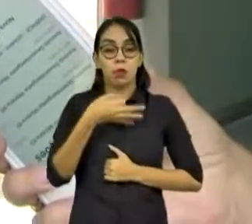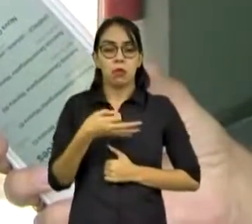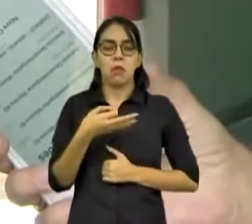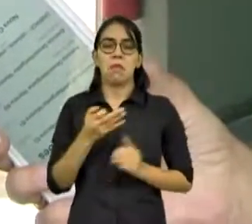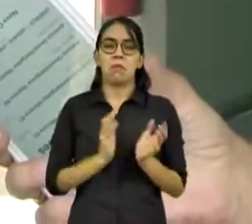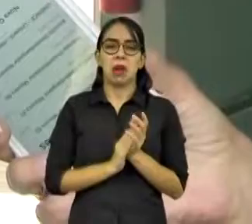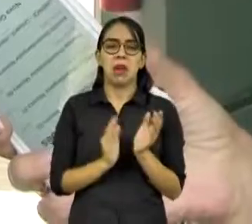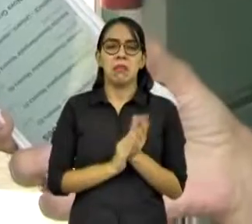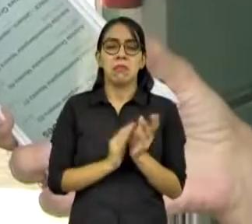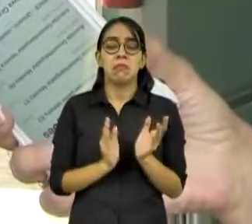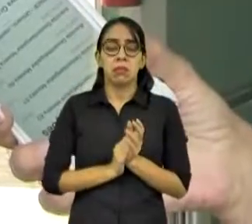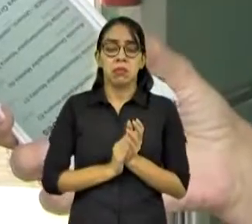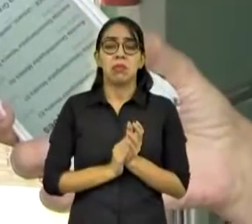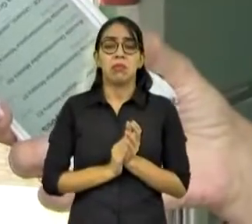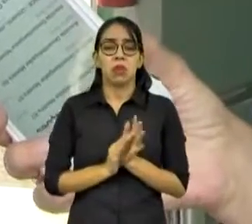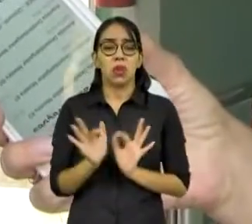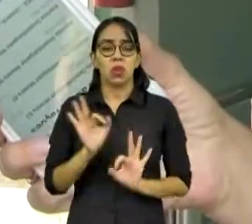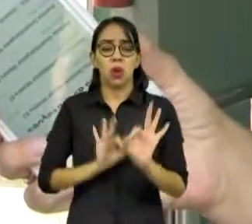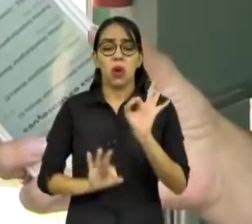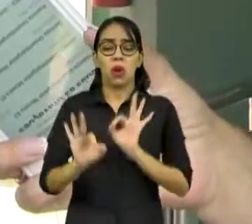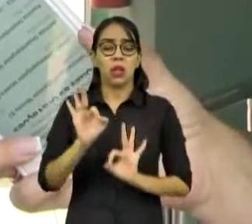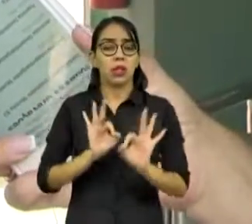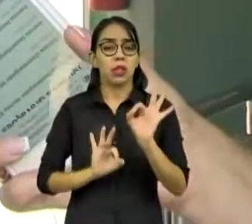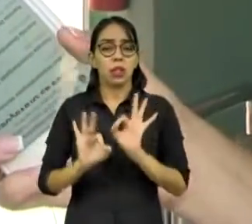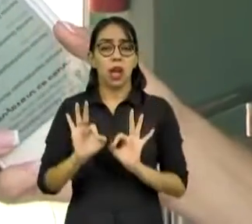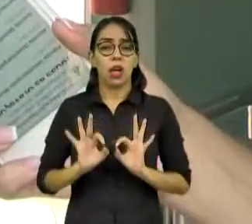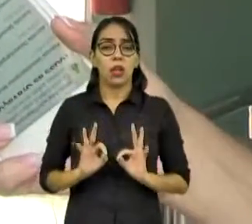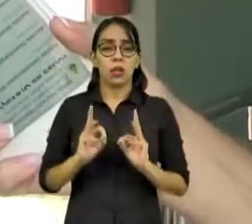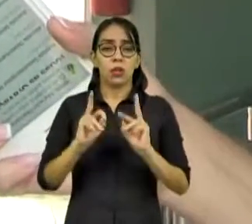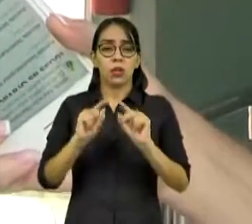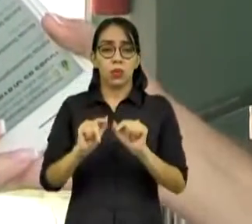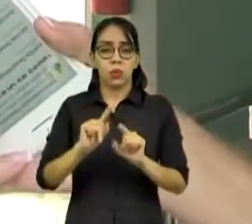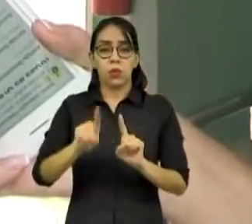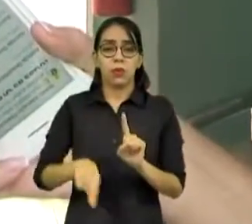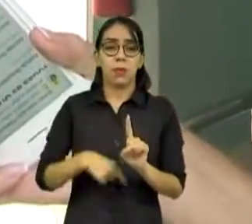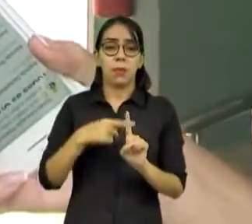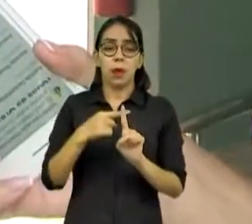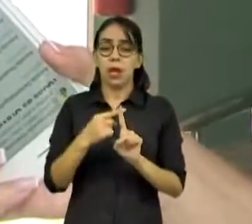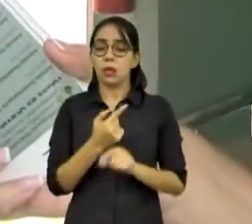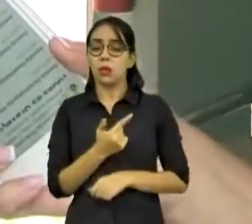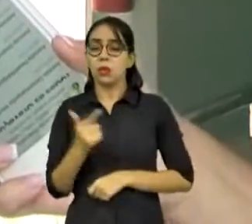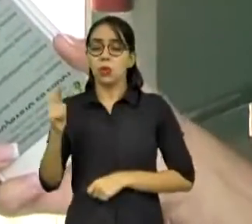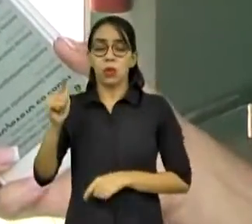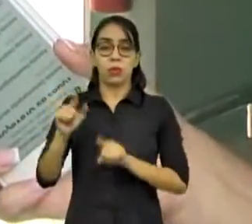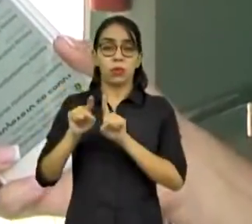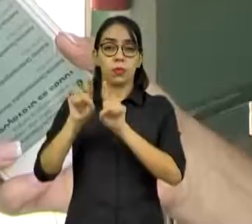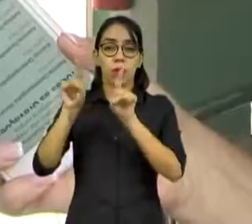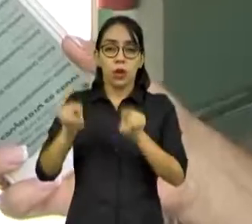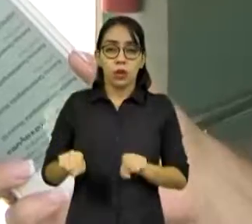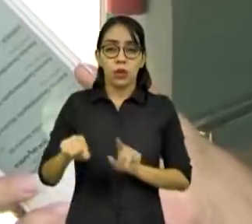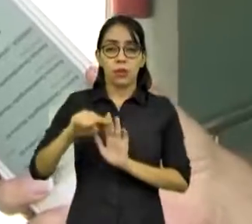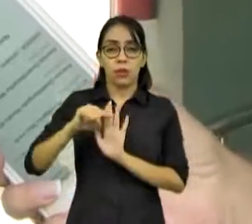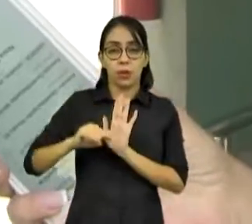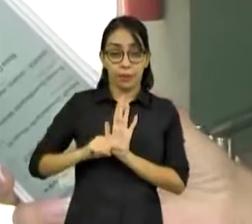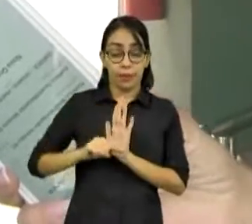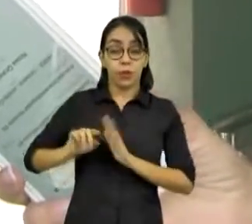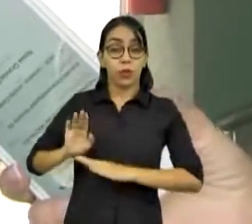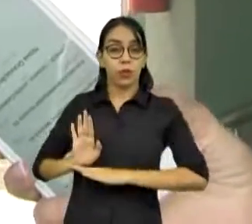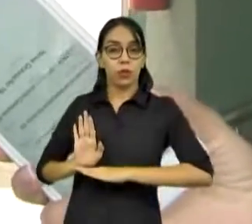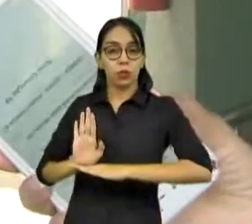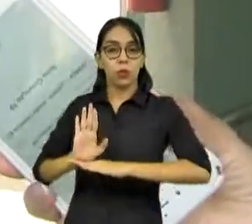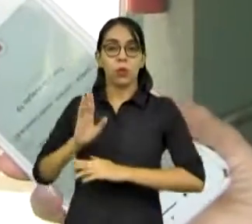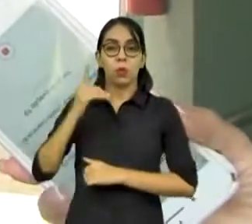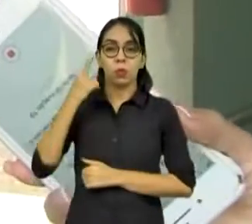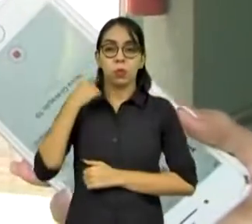acho que isso, junto com outros serviços que nós acompanhamos, estamos analisando, que é o serviço de prestação de assessoria jurídica,